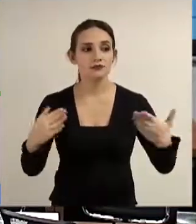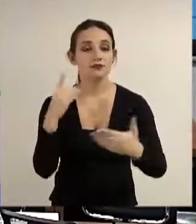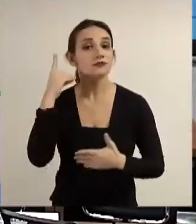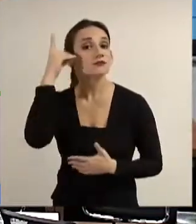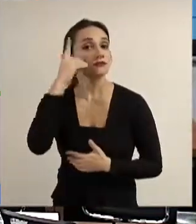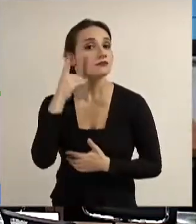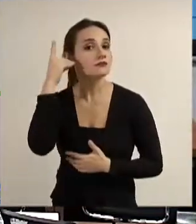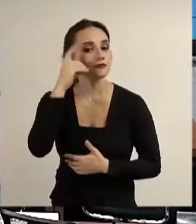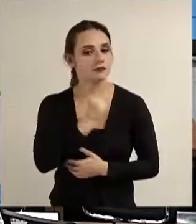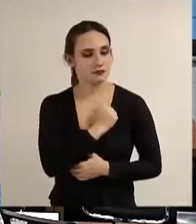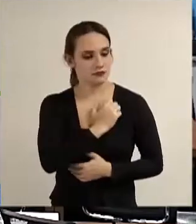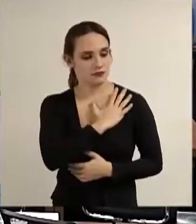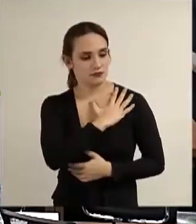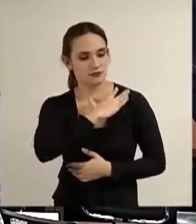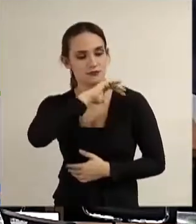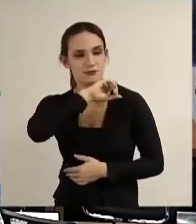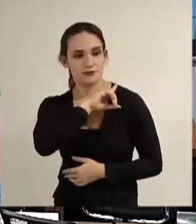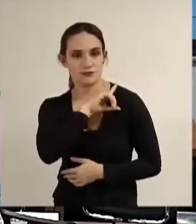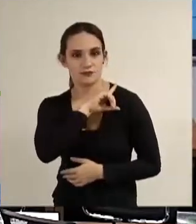palavra o ilustre deputado Coronel Davi.